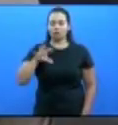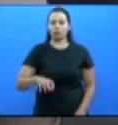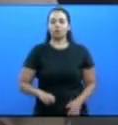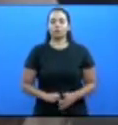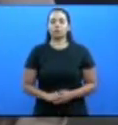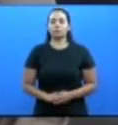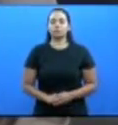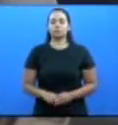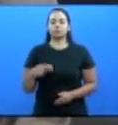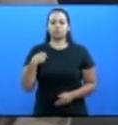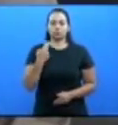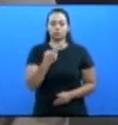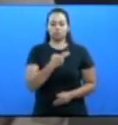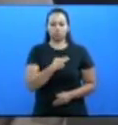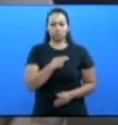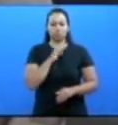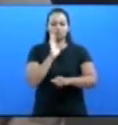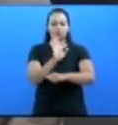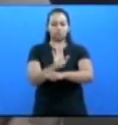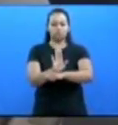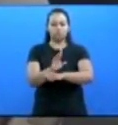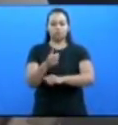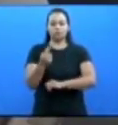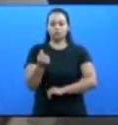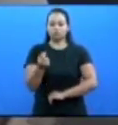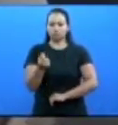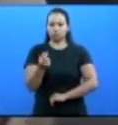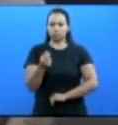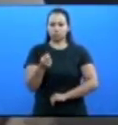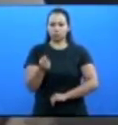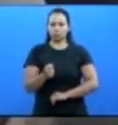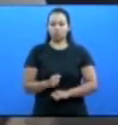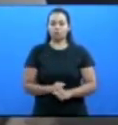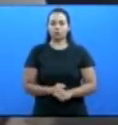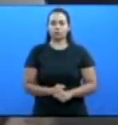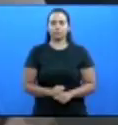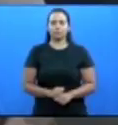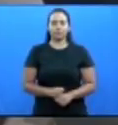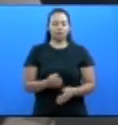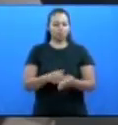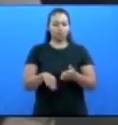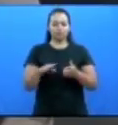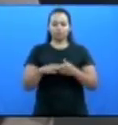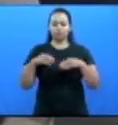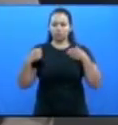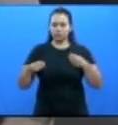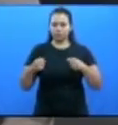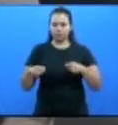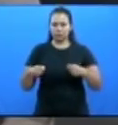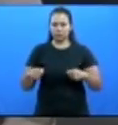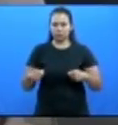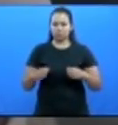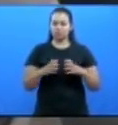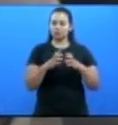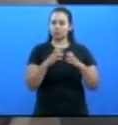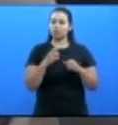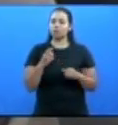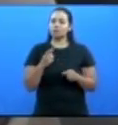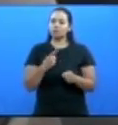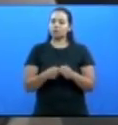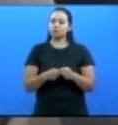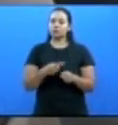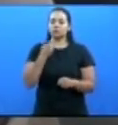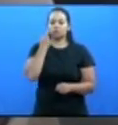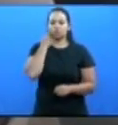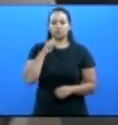que aquilo que é essencial, aquilo que é necessário, aquilo que não pode deixar de ser feito, acredito que